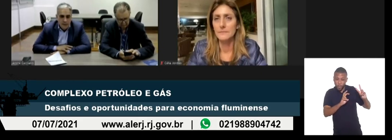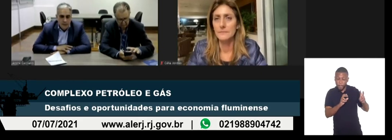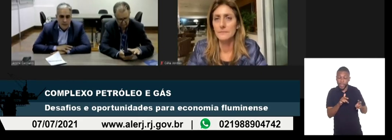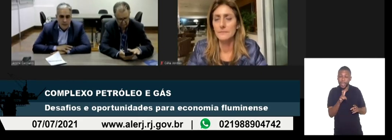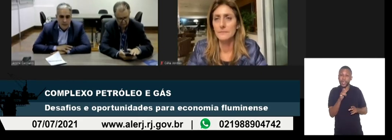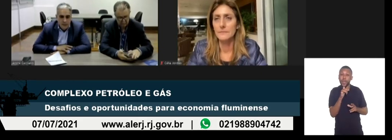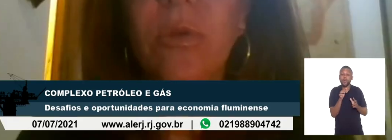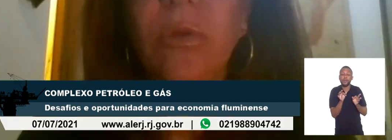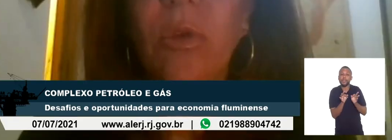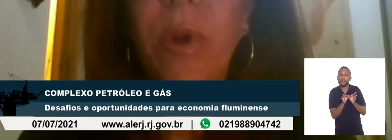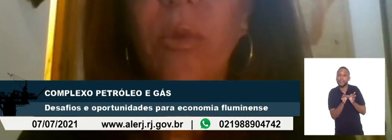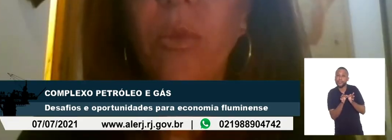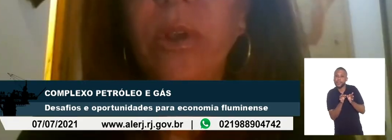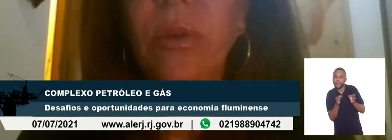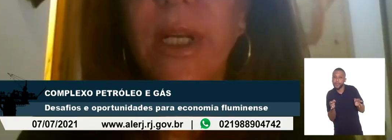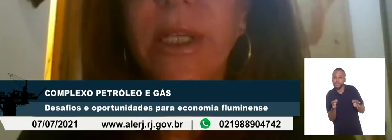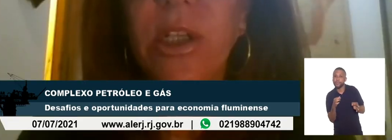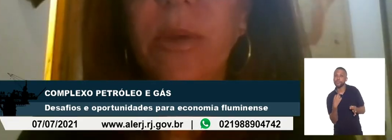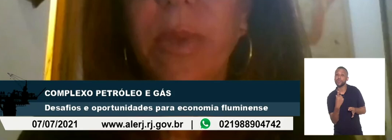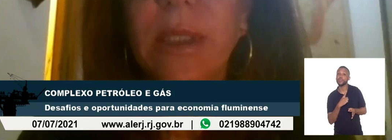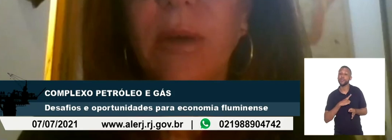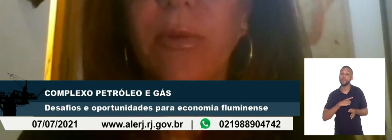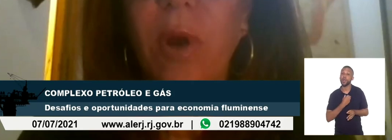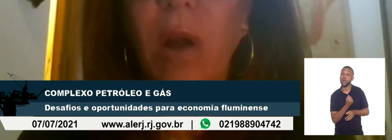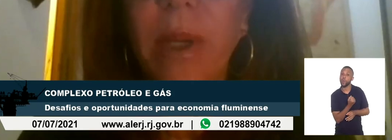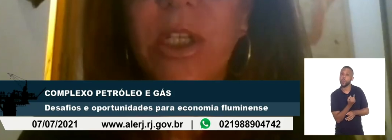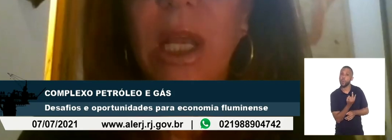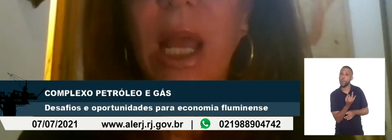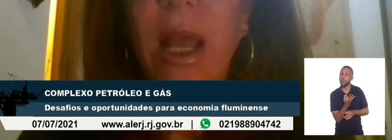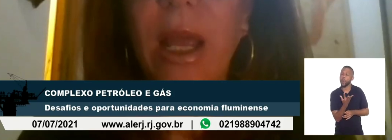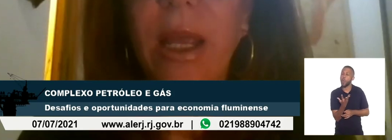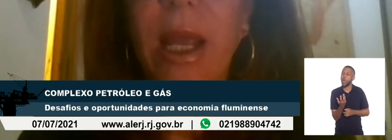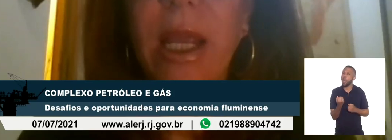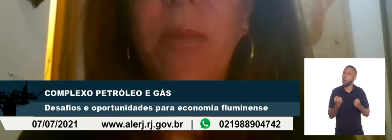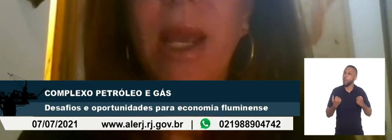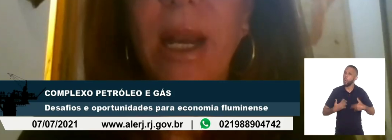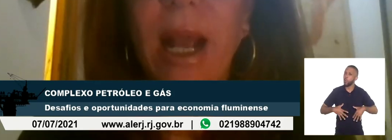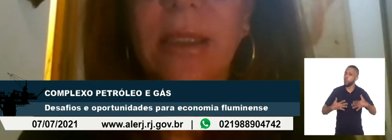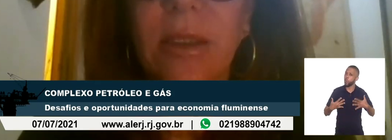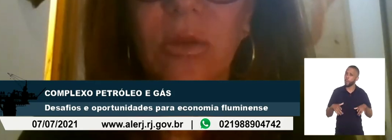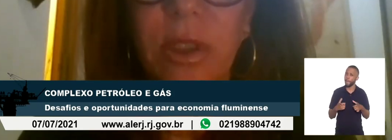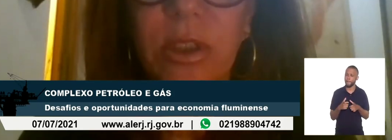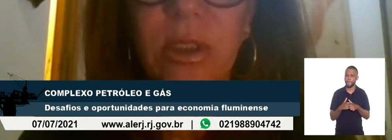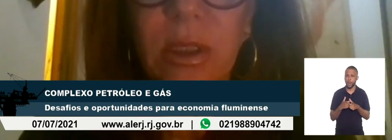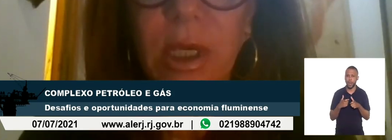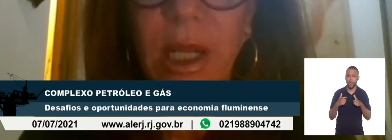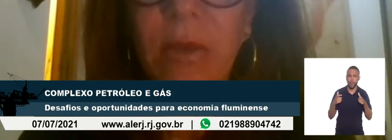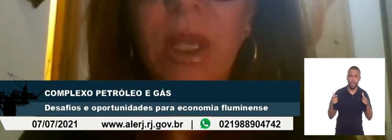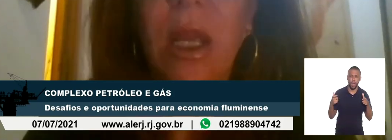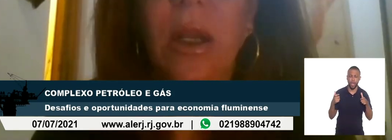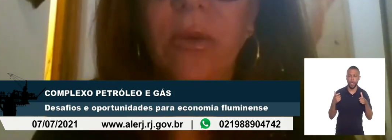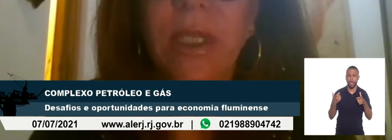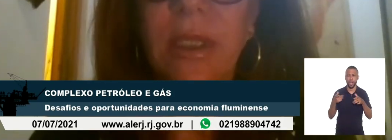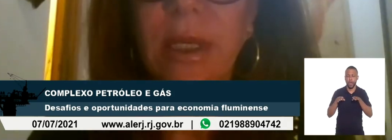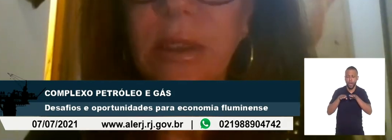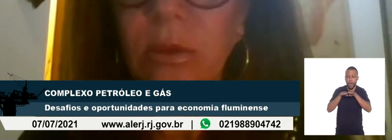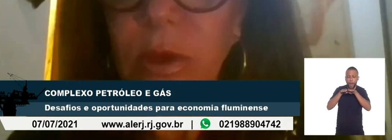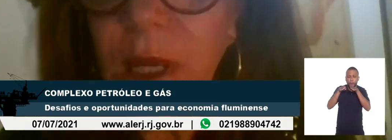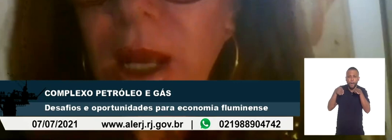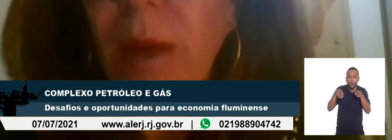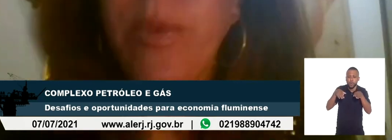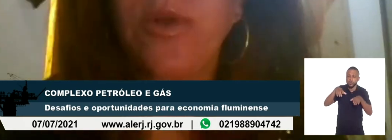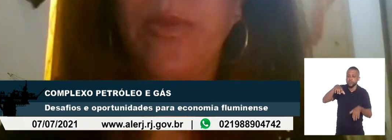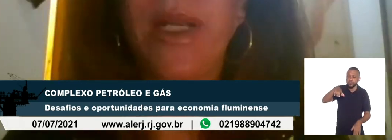rasas, nós temos um número muito grande de plataformas hibernadas hoje. Né? No